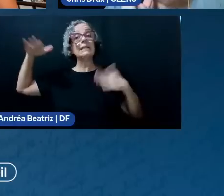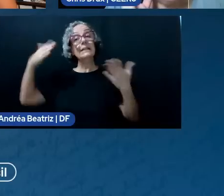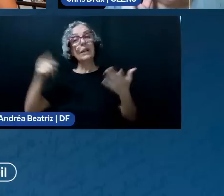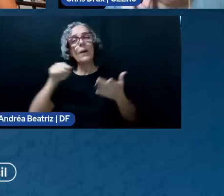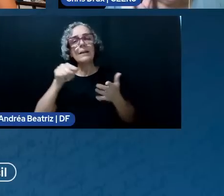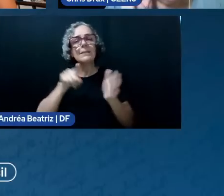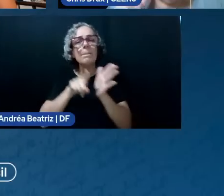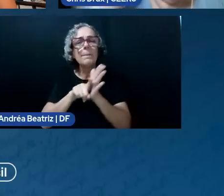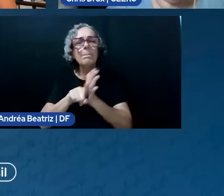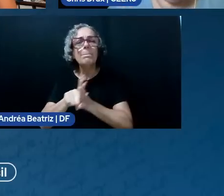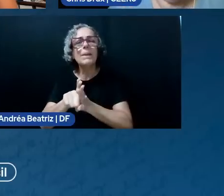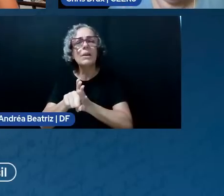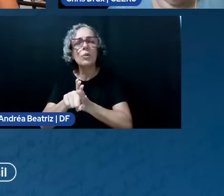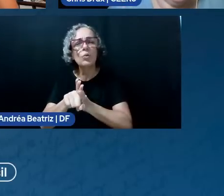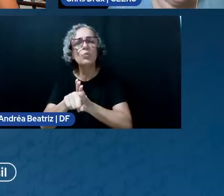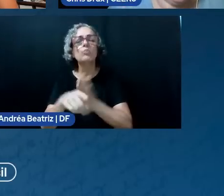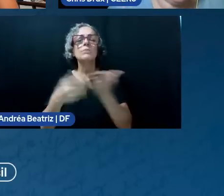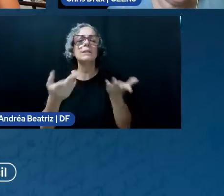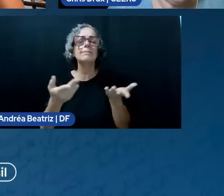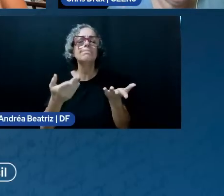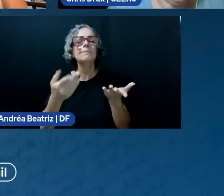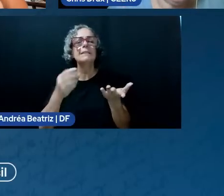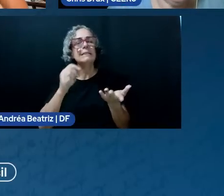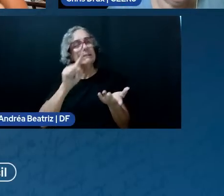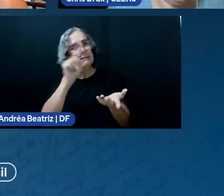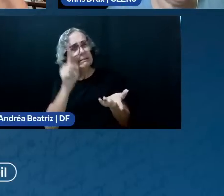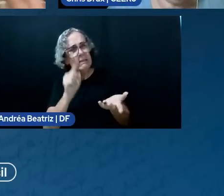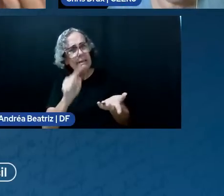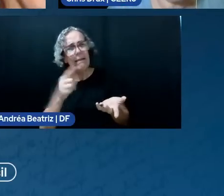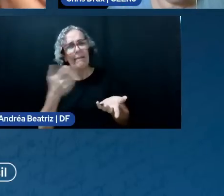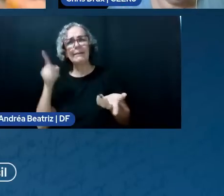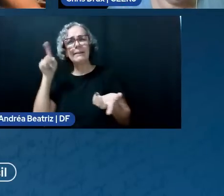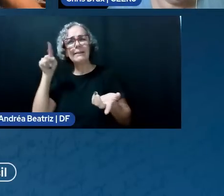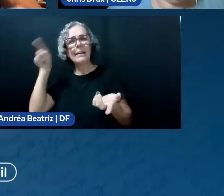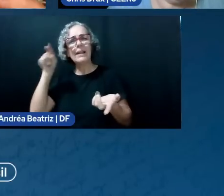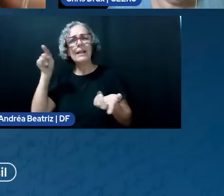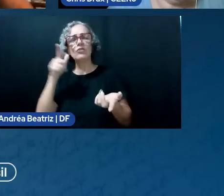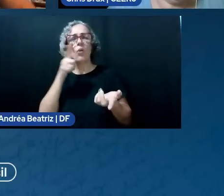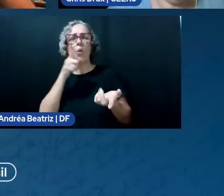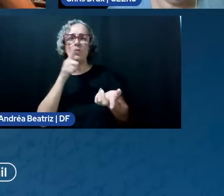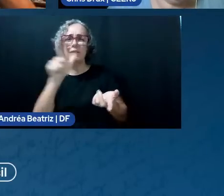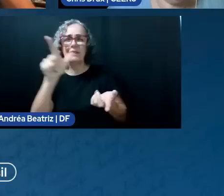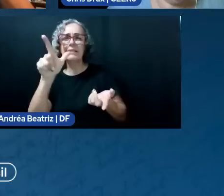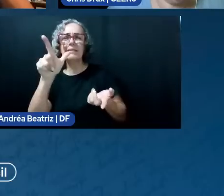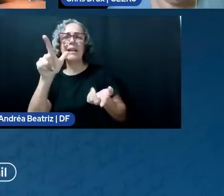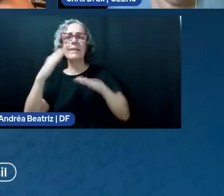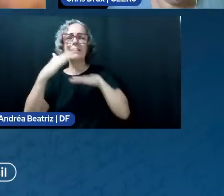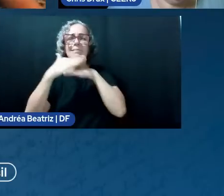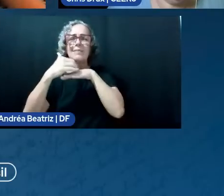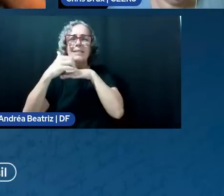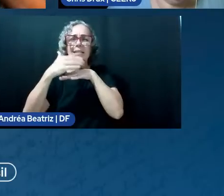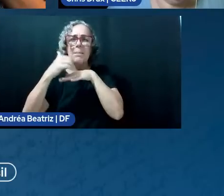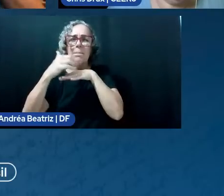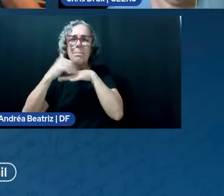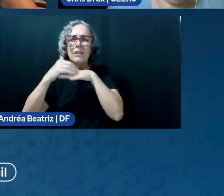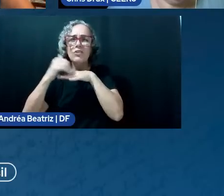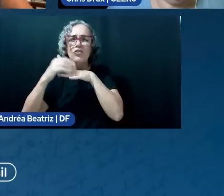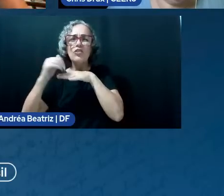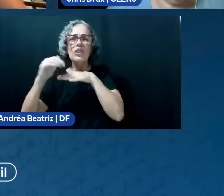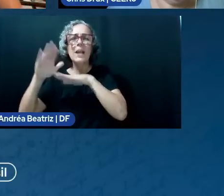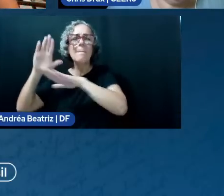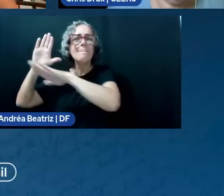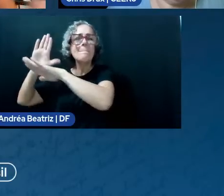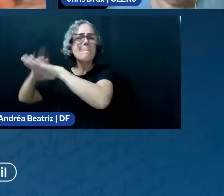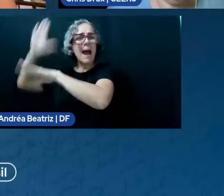que eles estabelecem laços de simpatias maiores do que os espíritos que